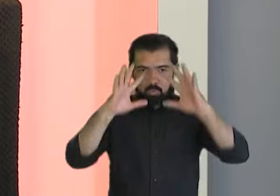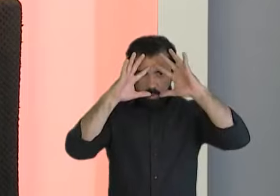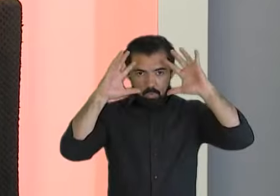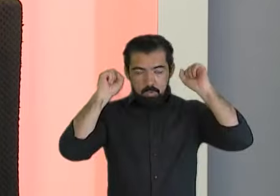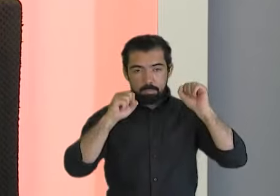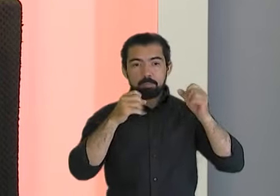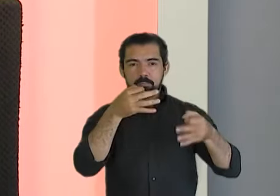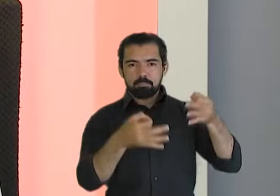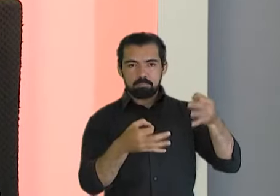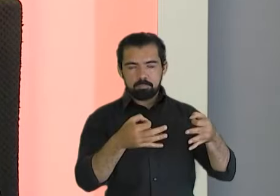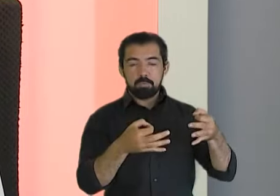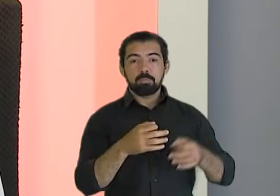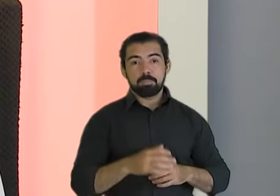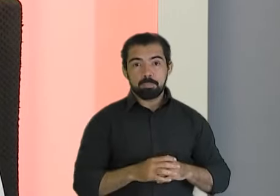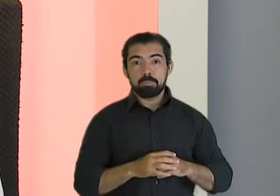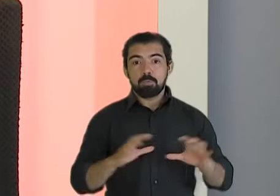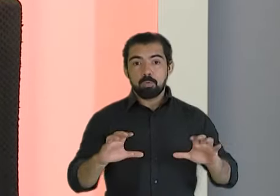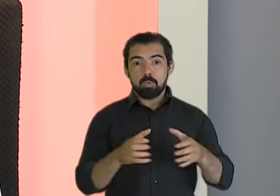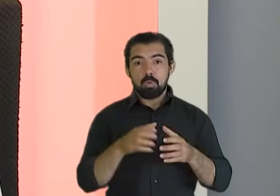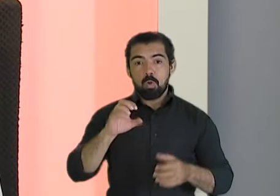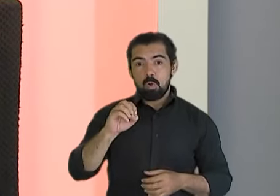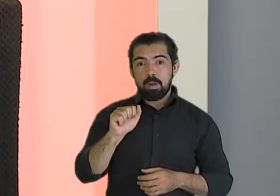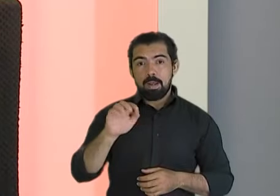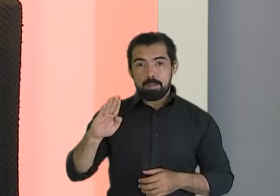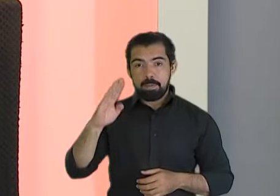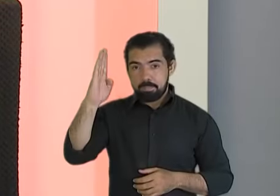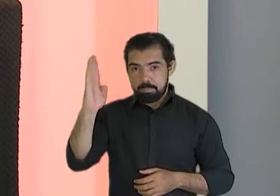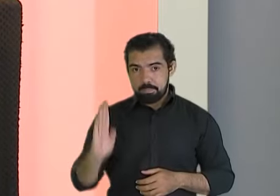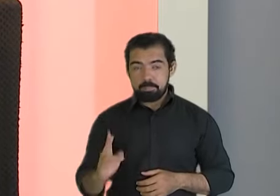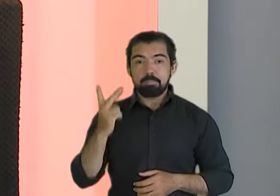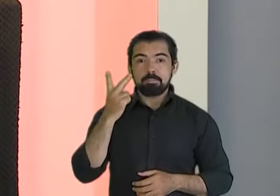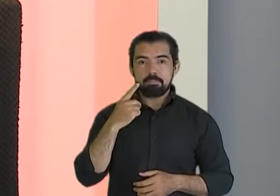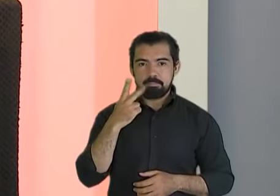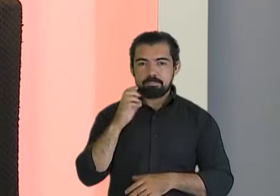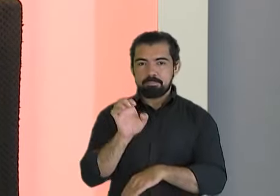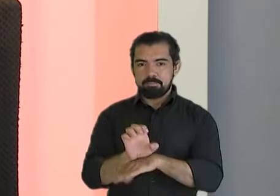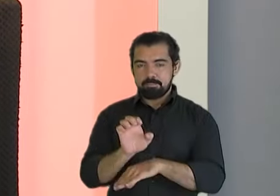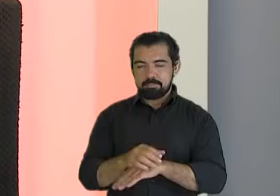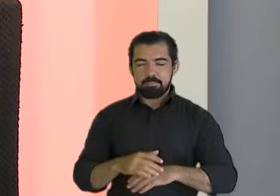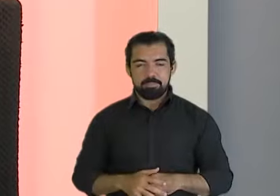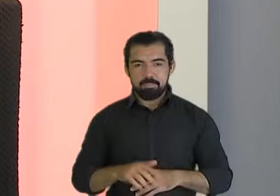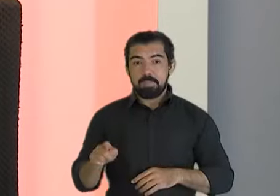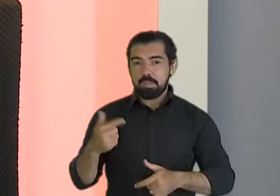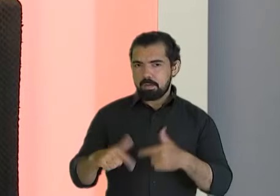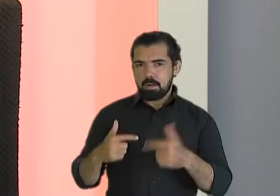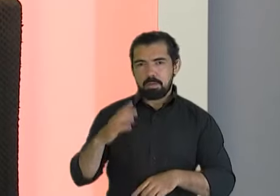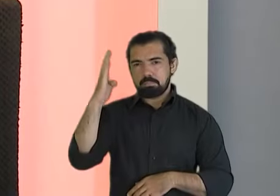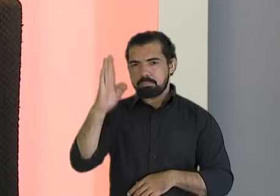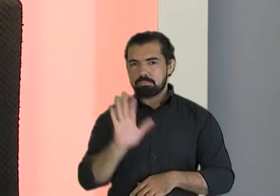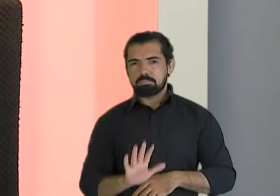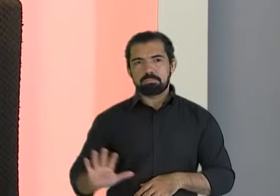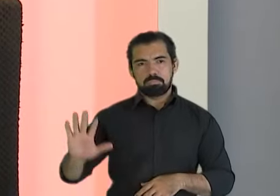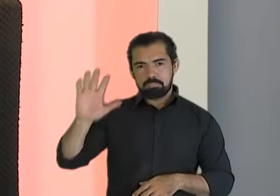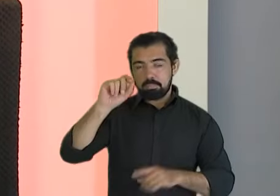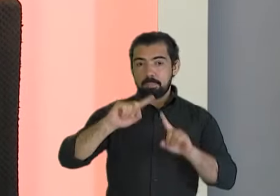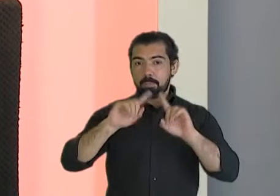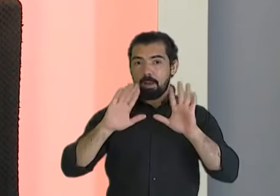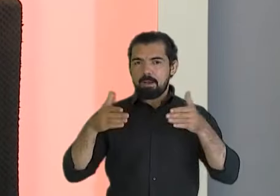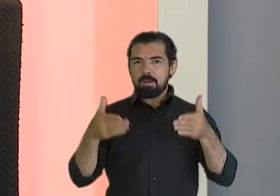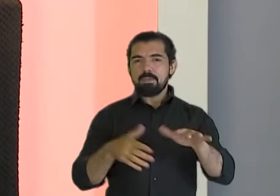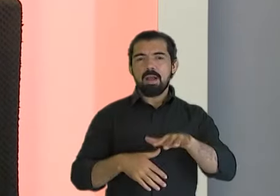Tribunal do Júri da Ordem dos Advogados do Brasil, Seção Ceará, com atuação nacional e com ênfase na